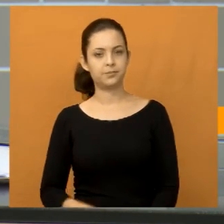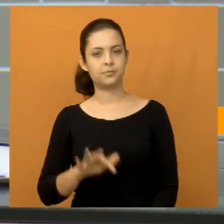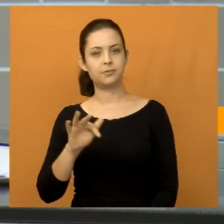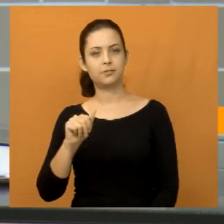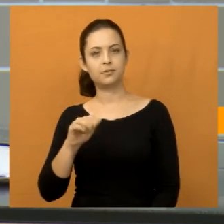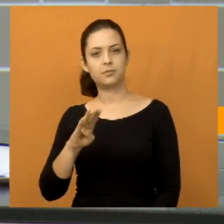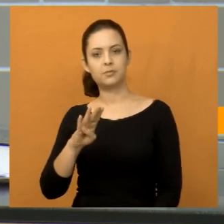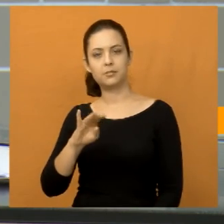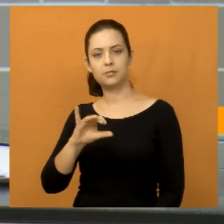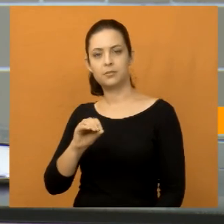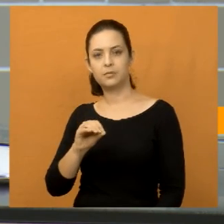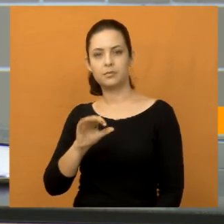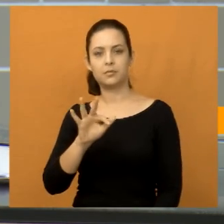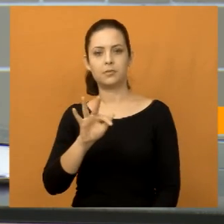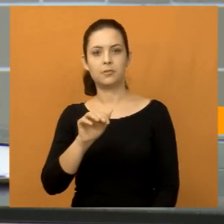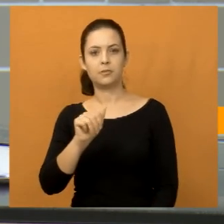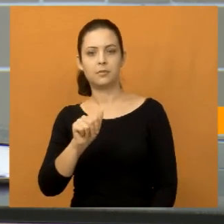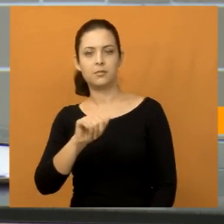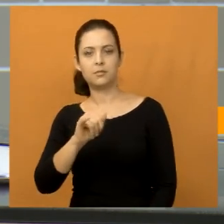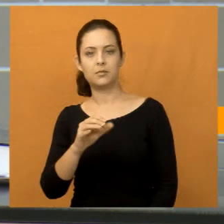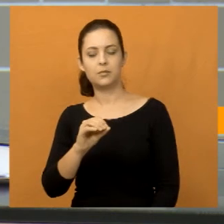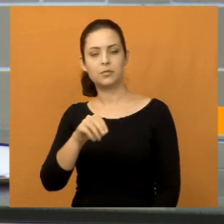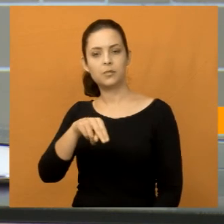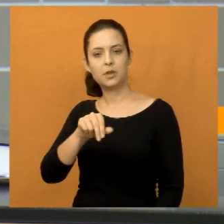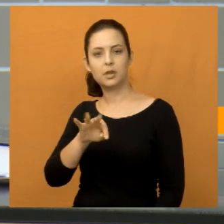Fábio César Fagionato dos Santos Melo,